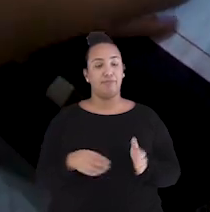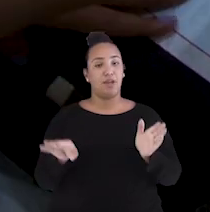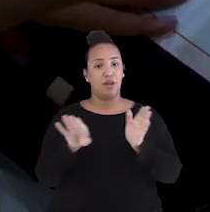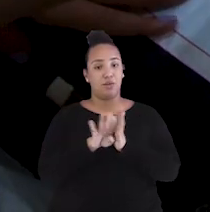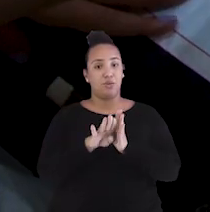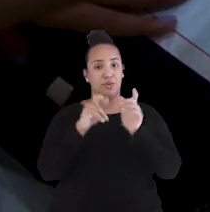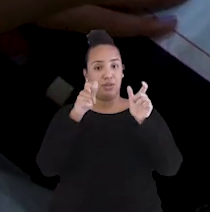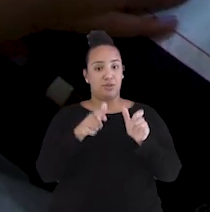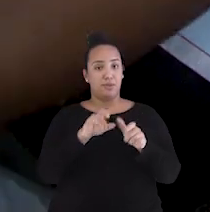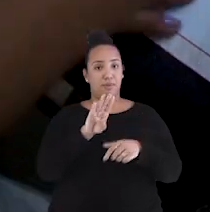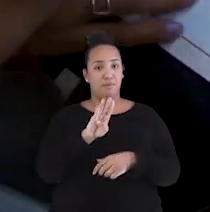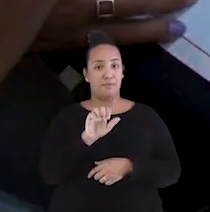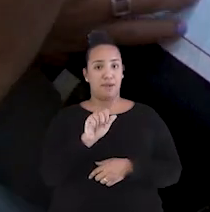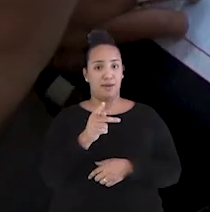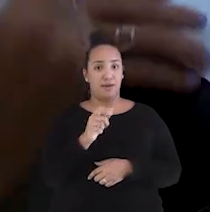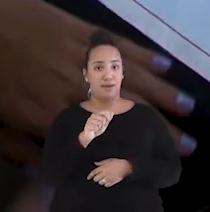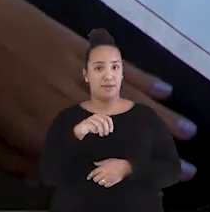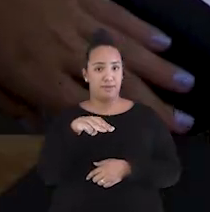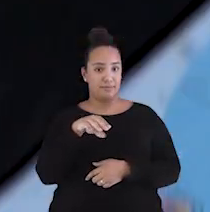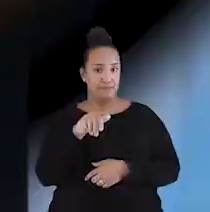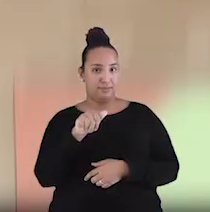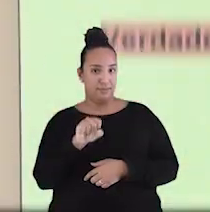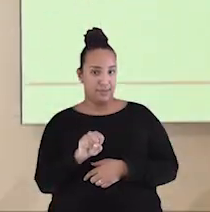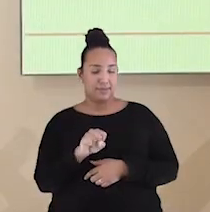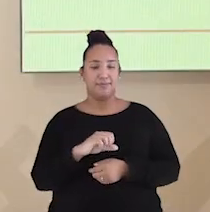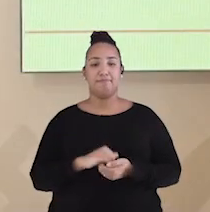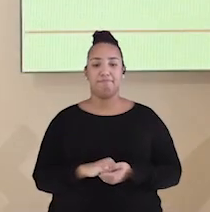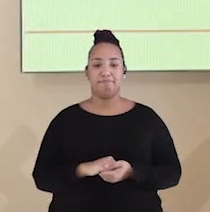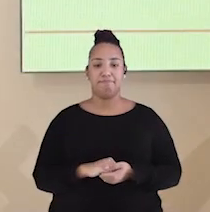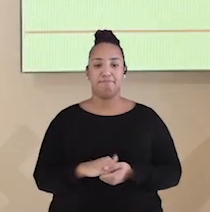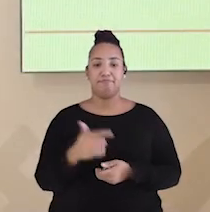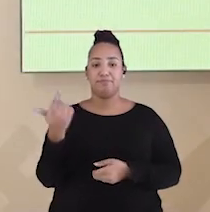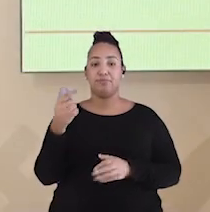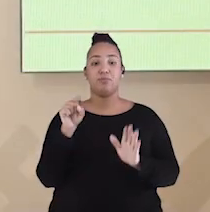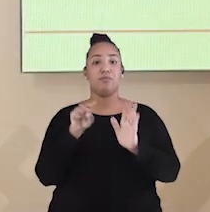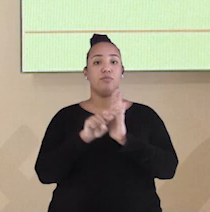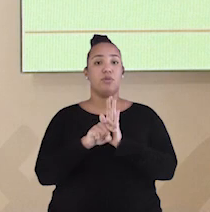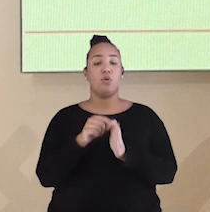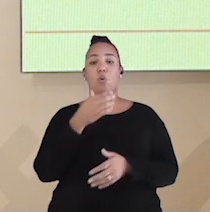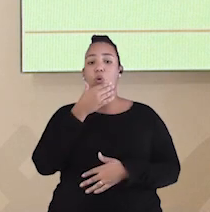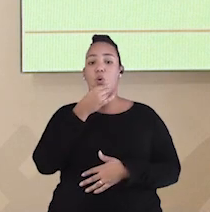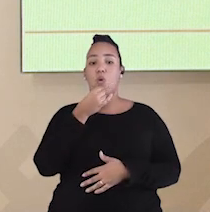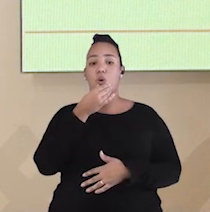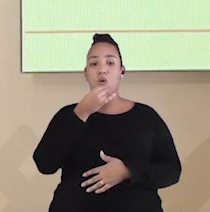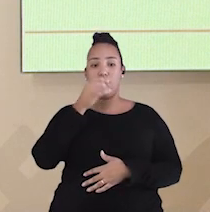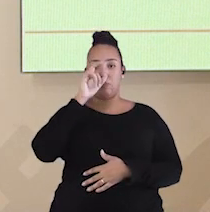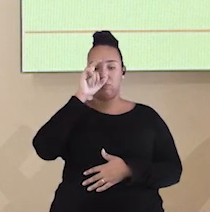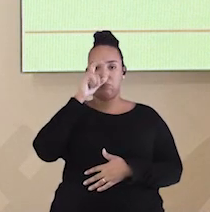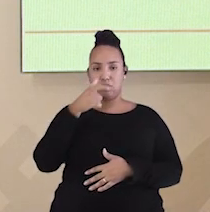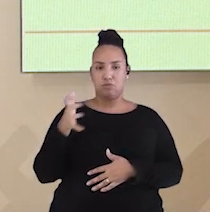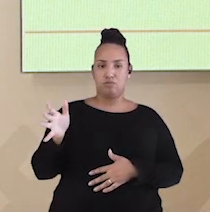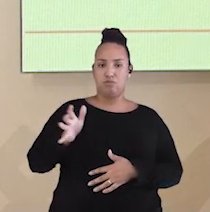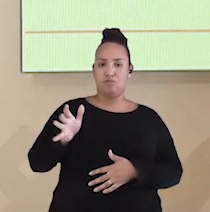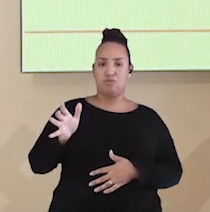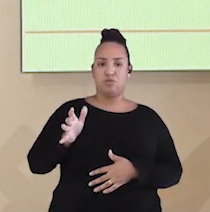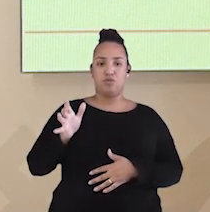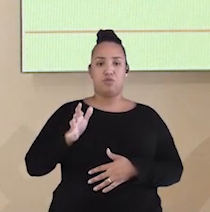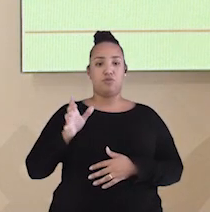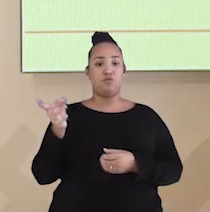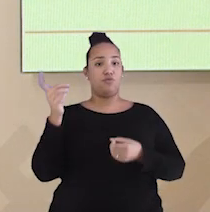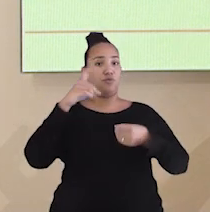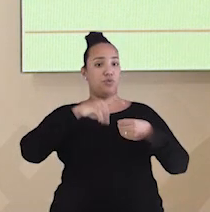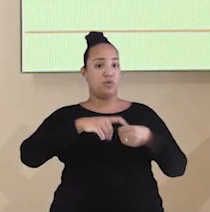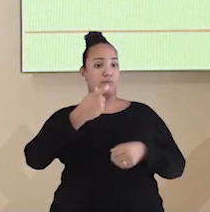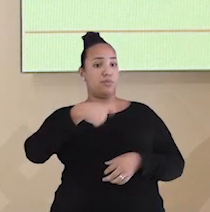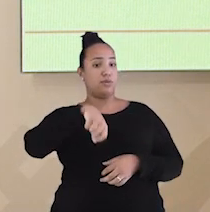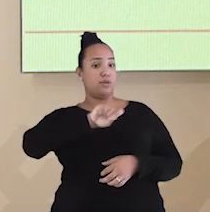americano e chegar até as Bahamas. Questão 2. Colombo enriqueceu após voltar para a Espanha